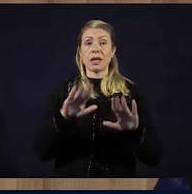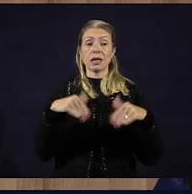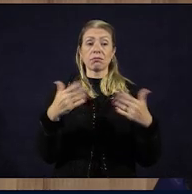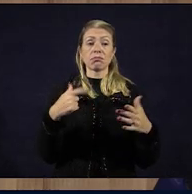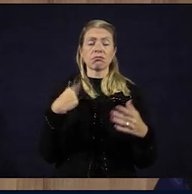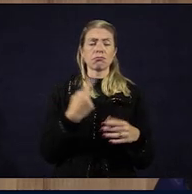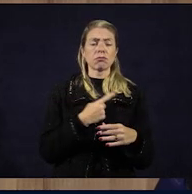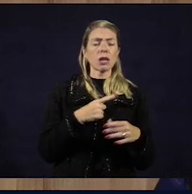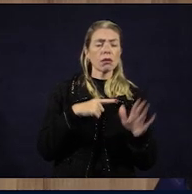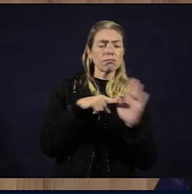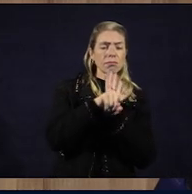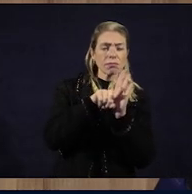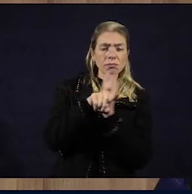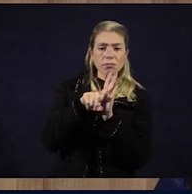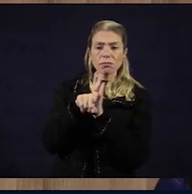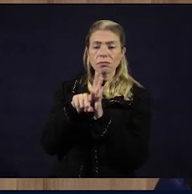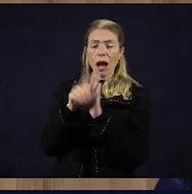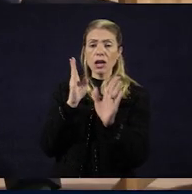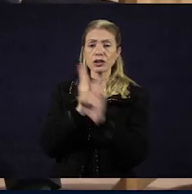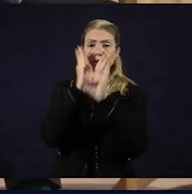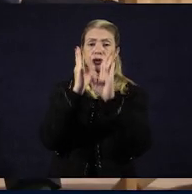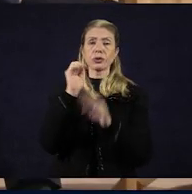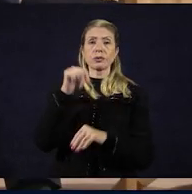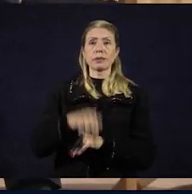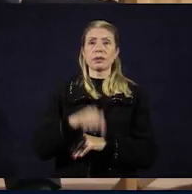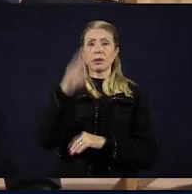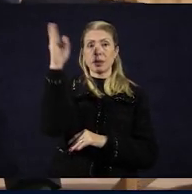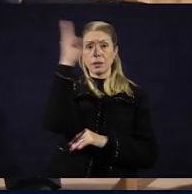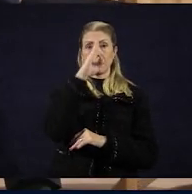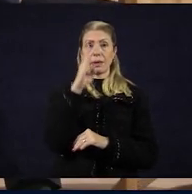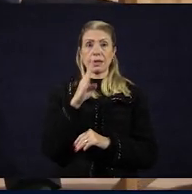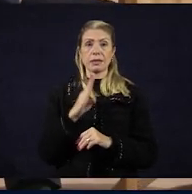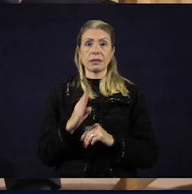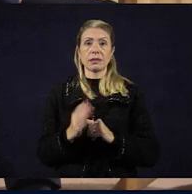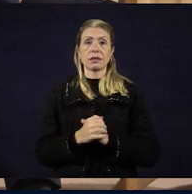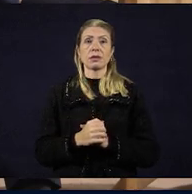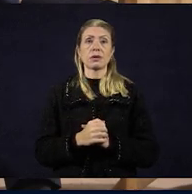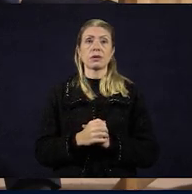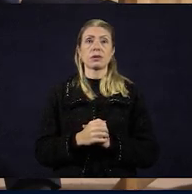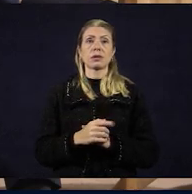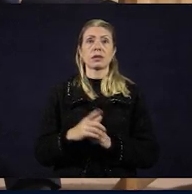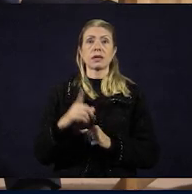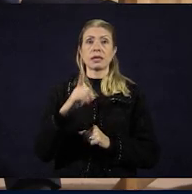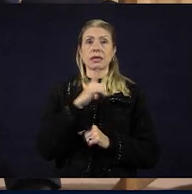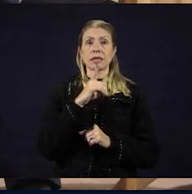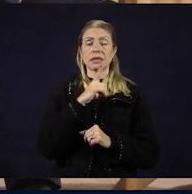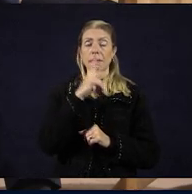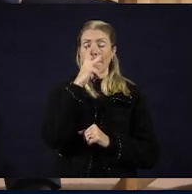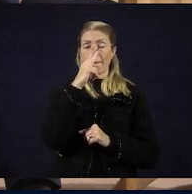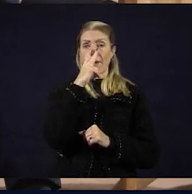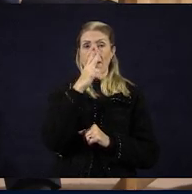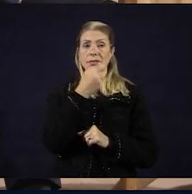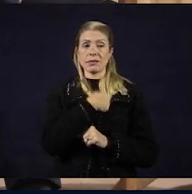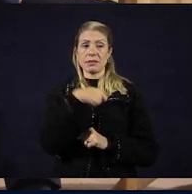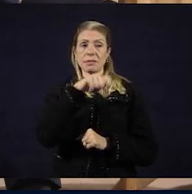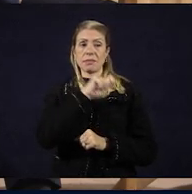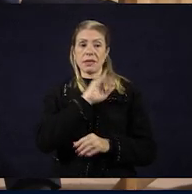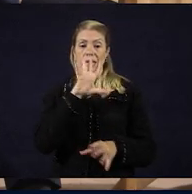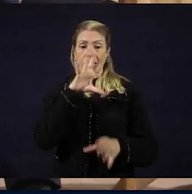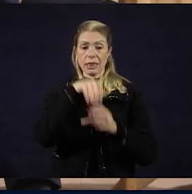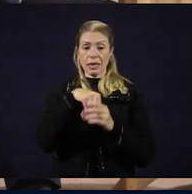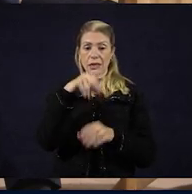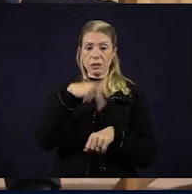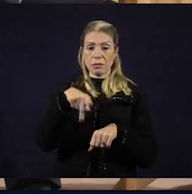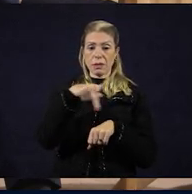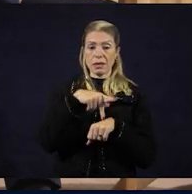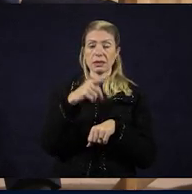mapeamento e descobrimos que no Brasil a gente uma Espanha dentro do nosso país sem internet